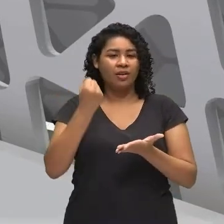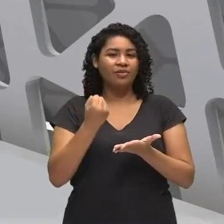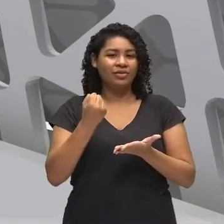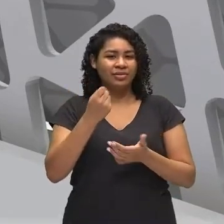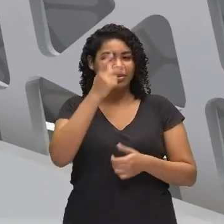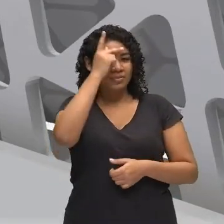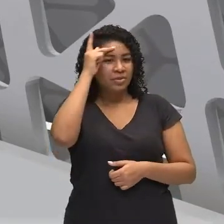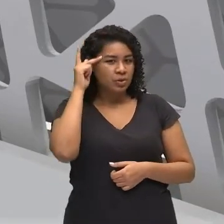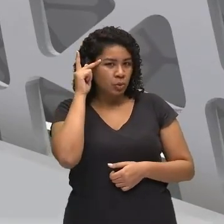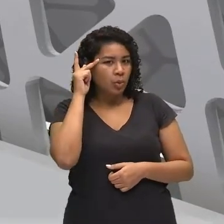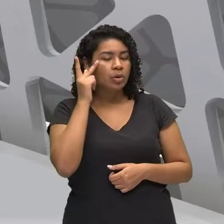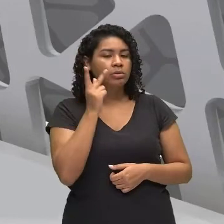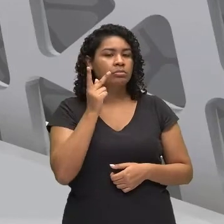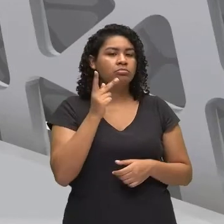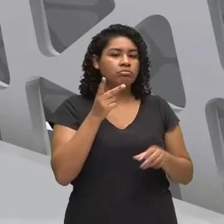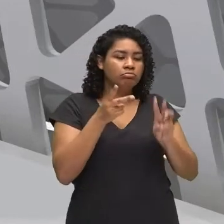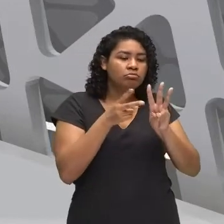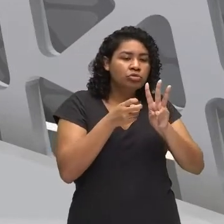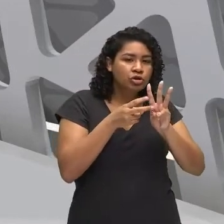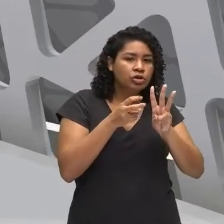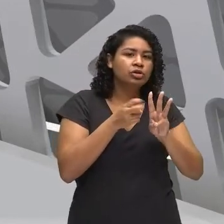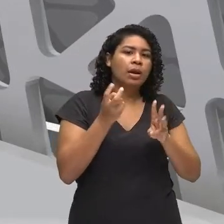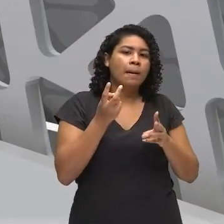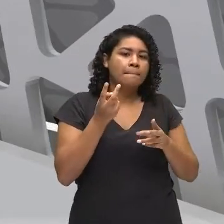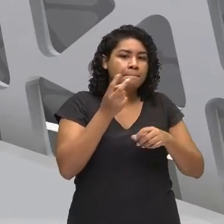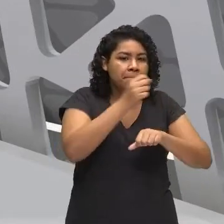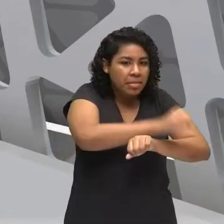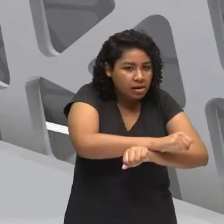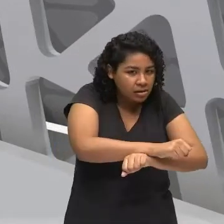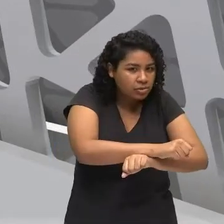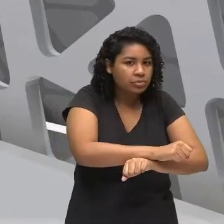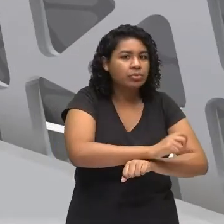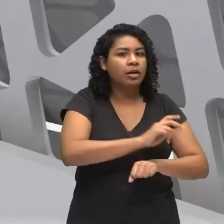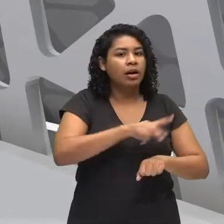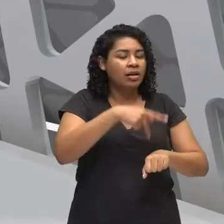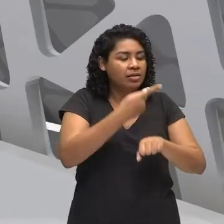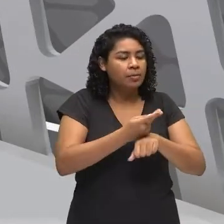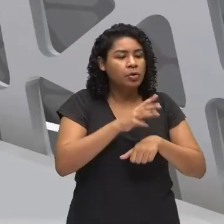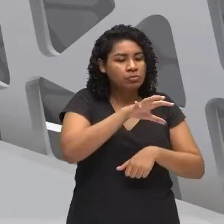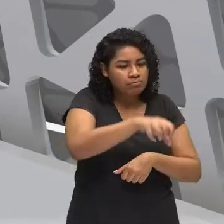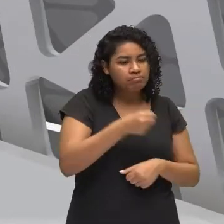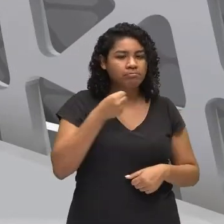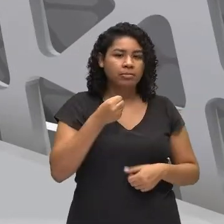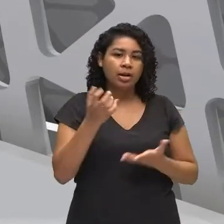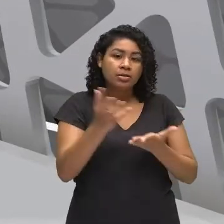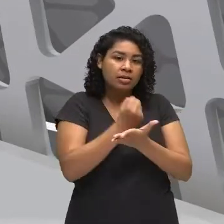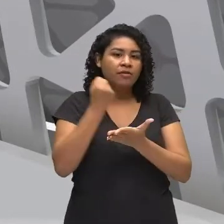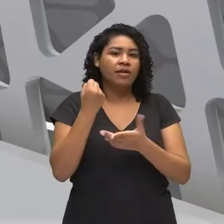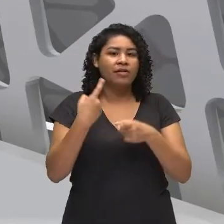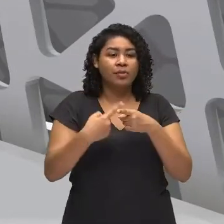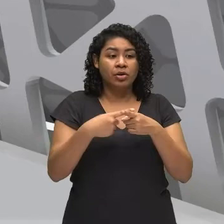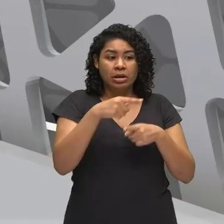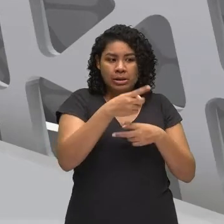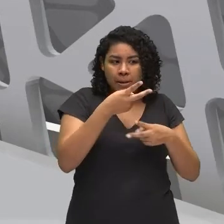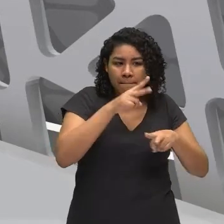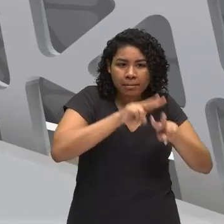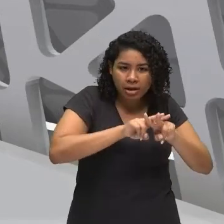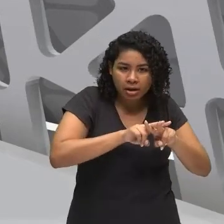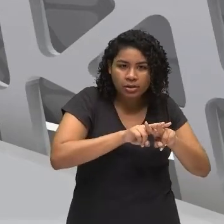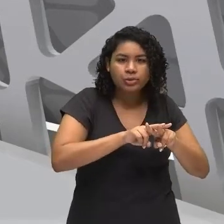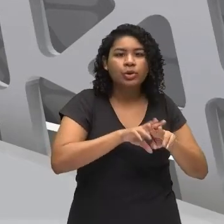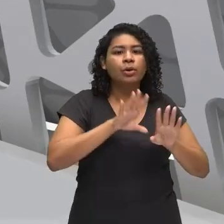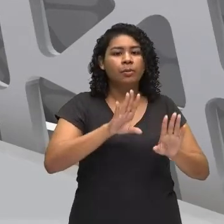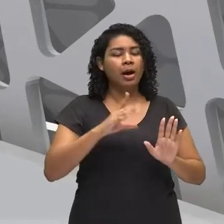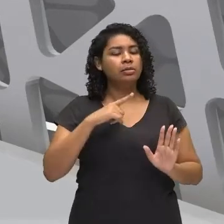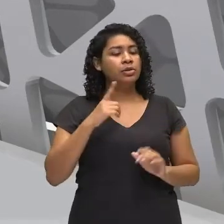por outras tribos que os tornavam chamados índios de corda, que eram prisioneiros que, querendo ou não, quando chegasse